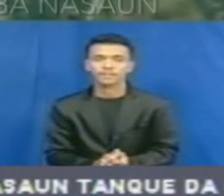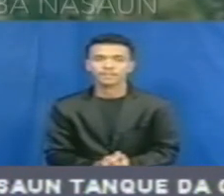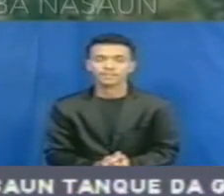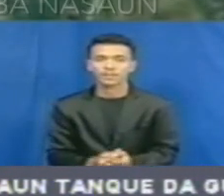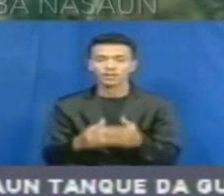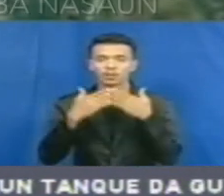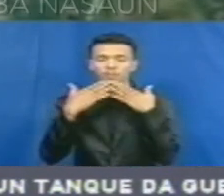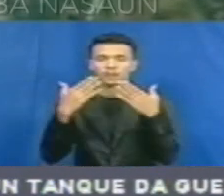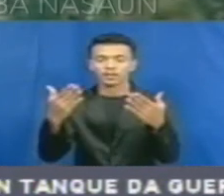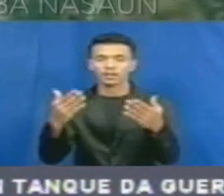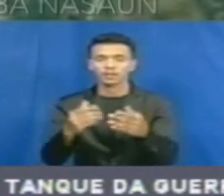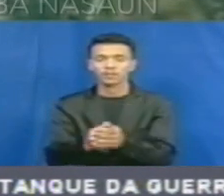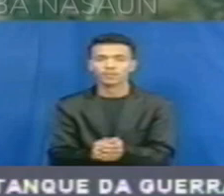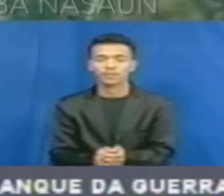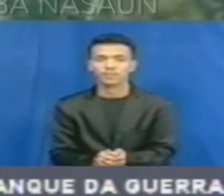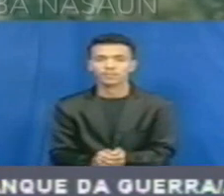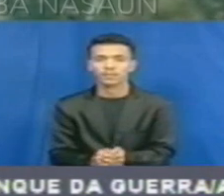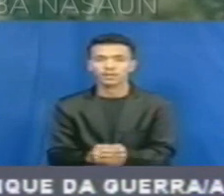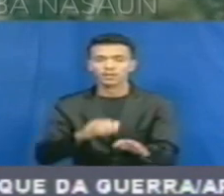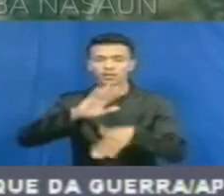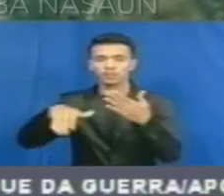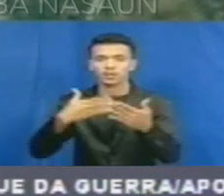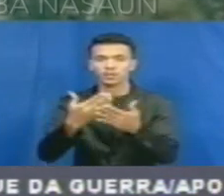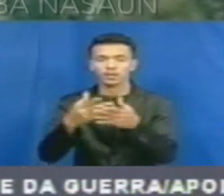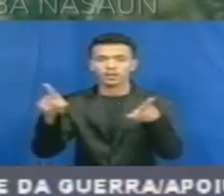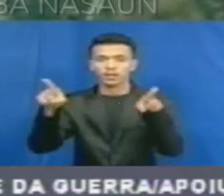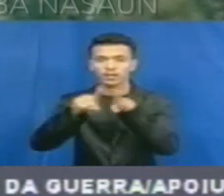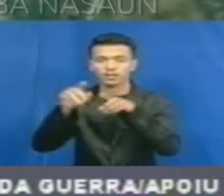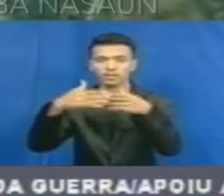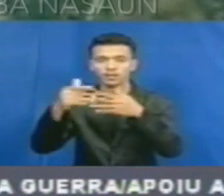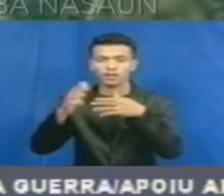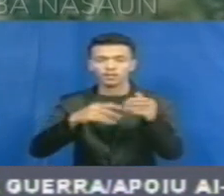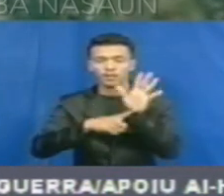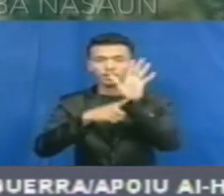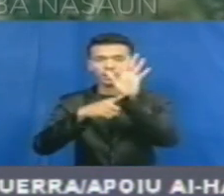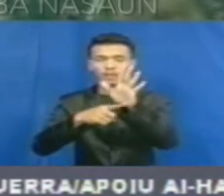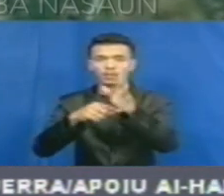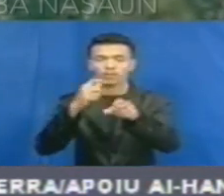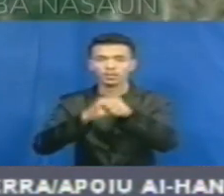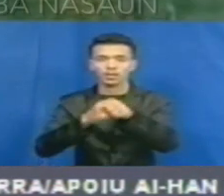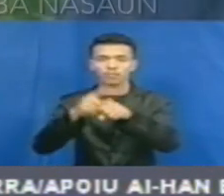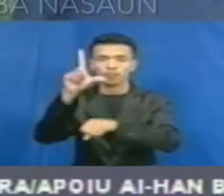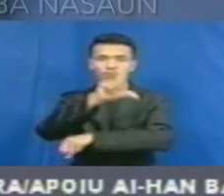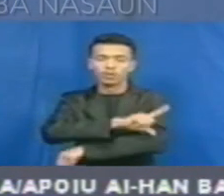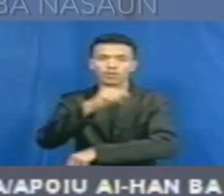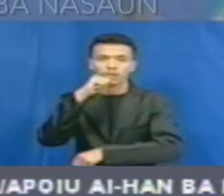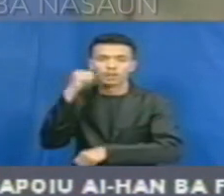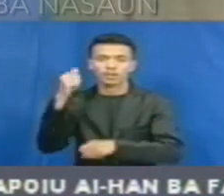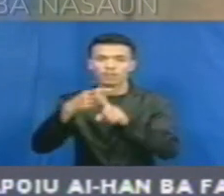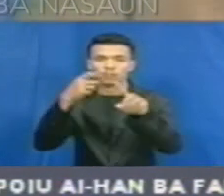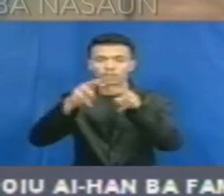Dia que briga de Belo Horizonte, estúdio central RTTL. Telespectadores, andam bem bem, a missa sai, previsão do tempo balão amanhã,